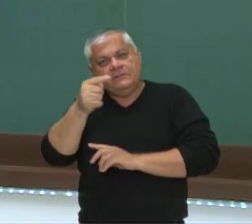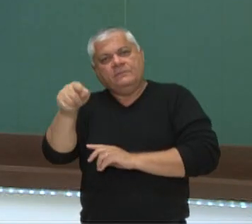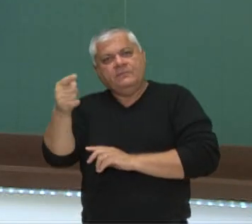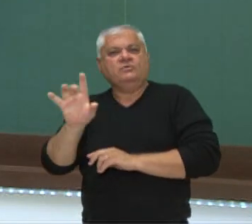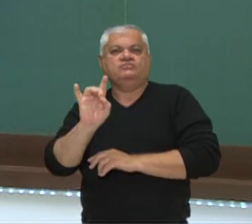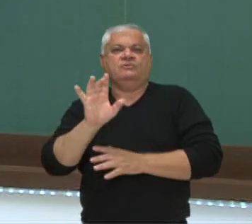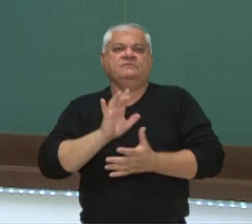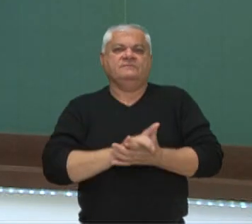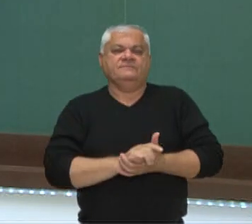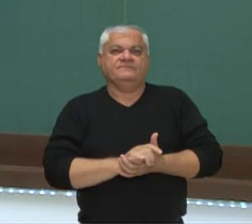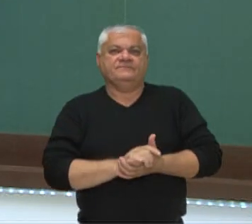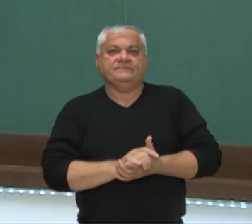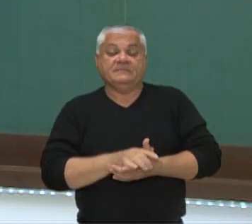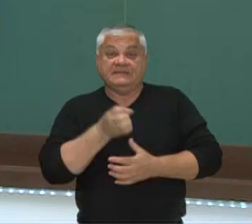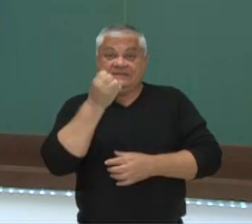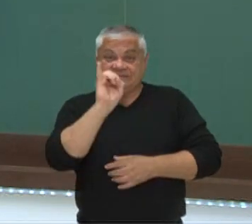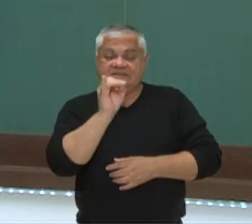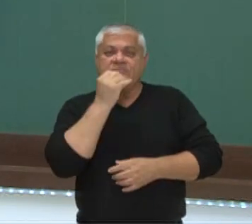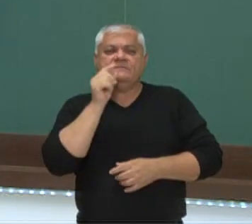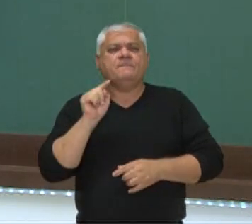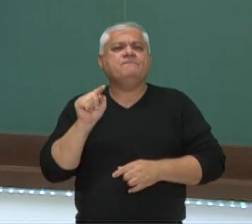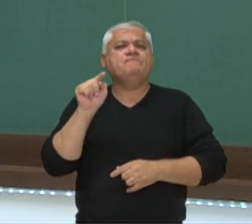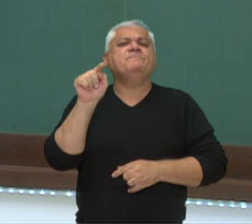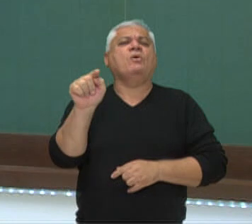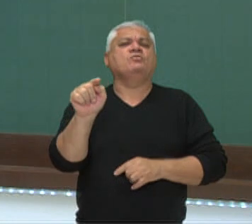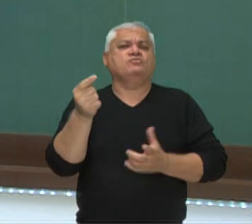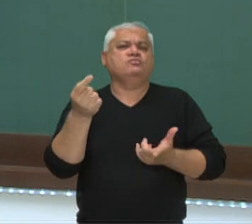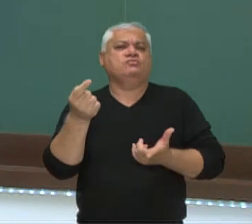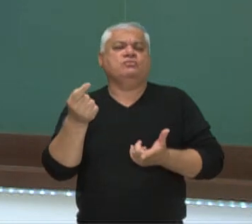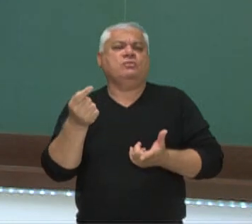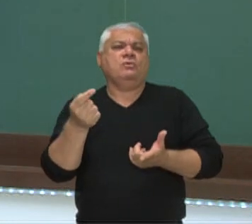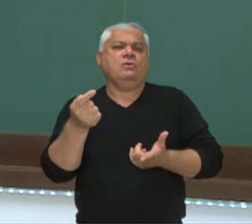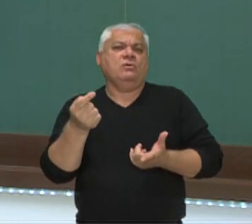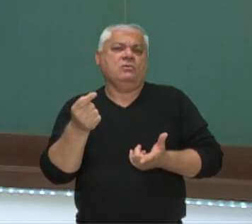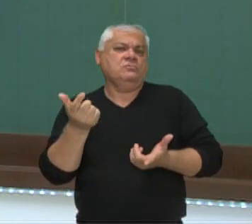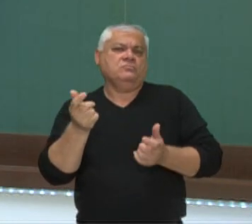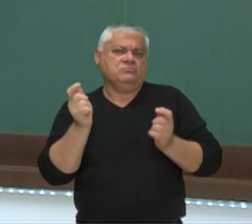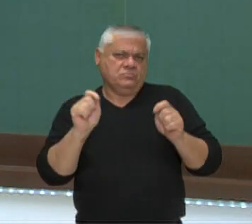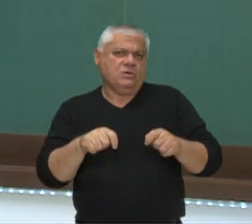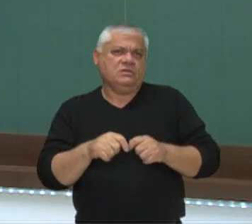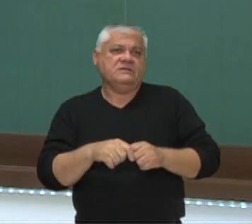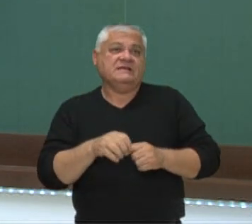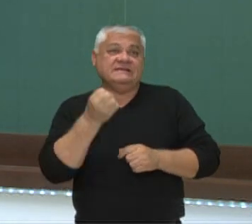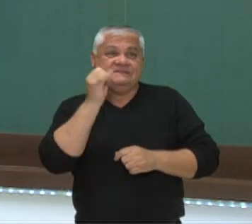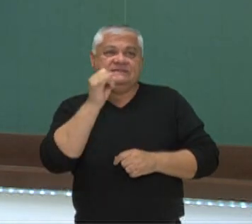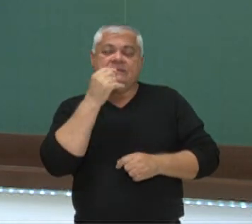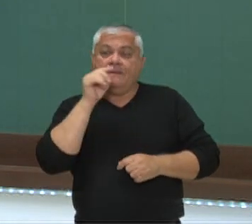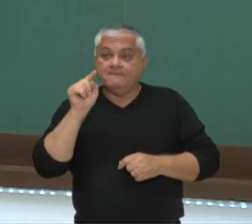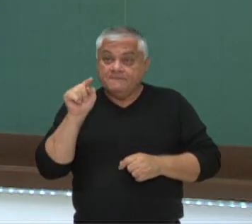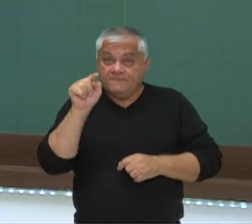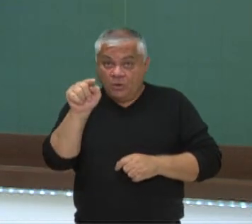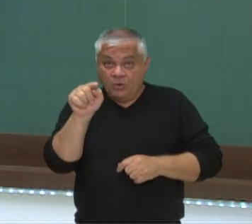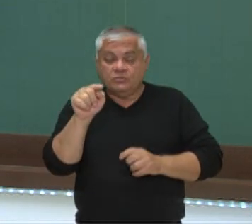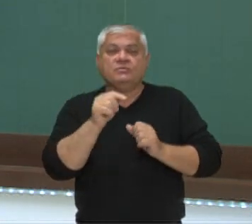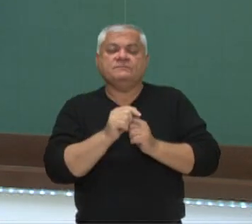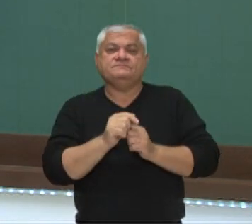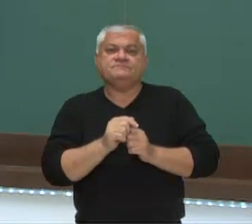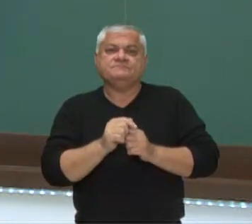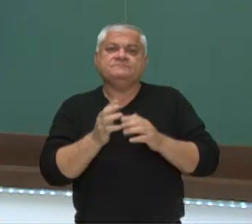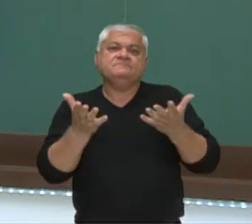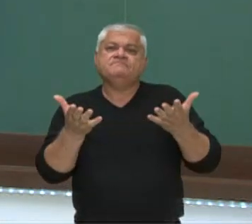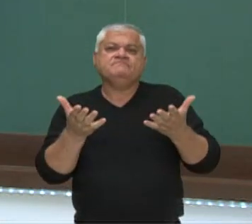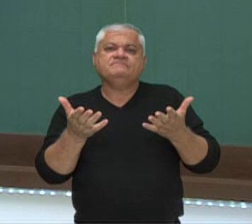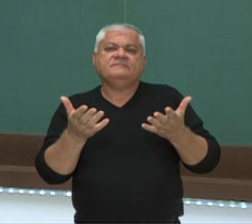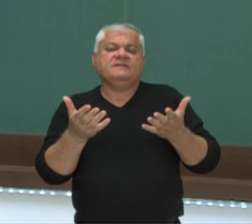Ah, professor, se nós tivéssemos um ponto aí, como a pergunta dá essa possibilidade, se nós tivéssemos um ponto, deixaríamos de